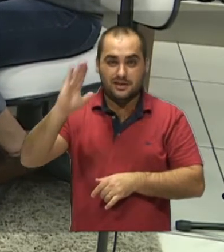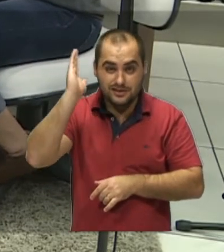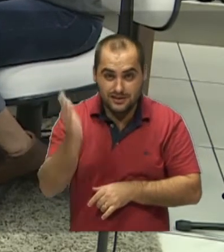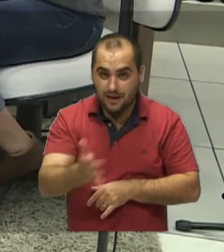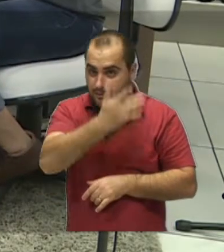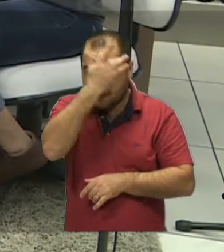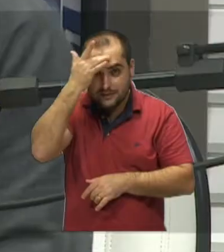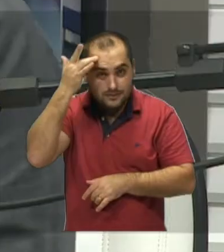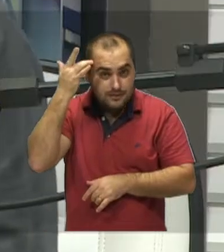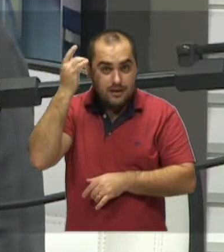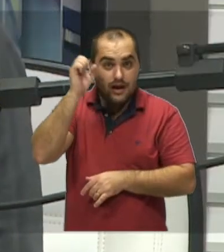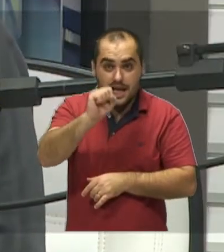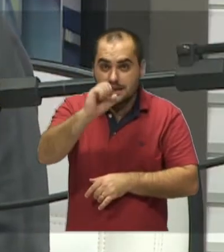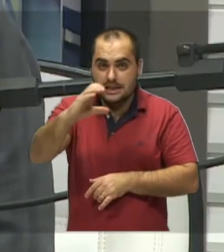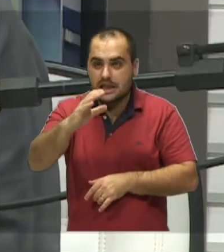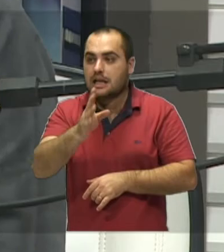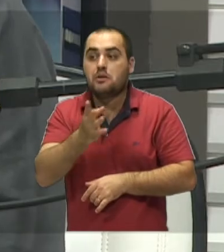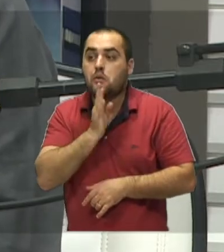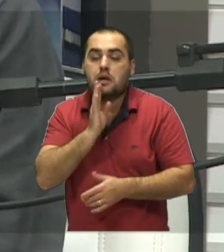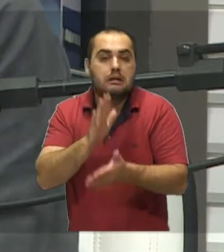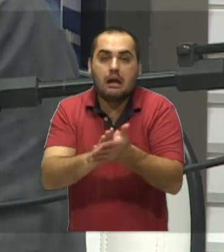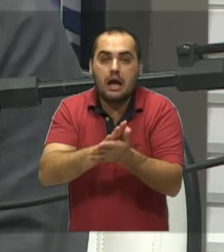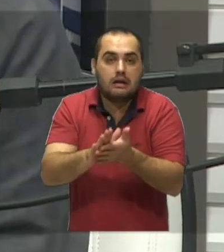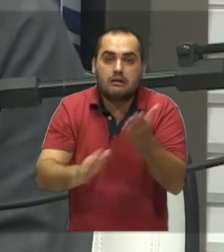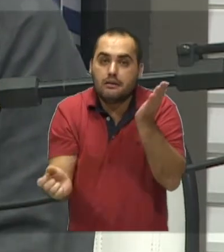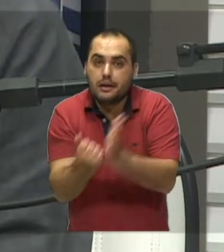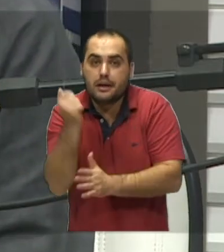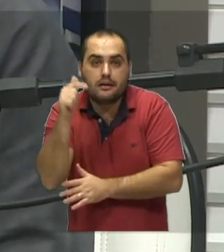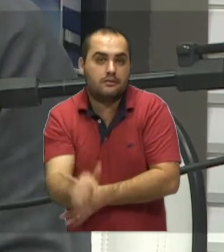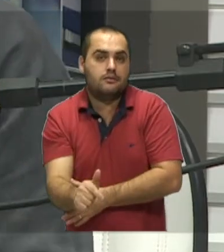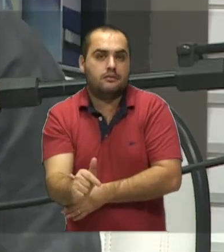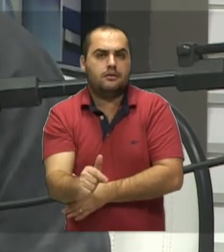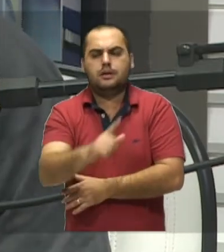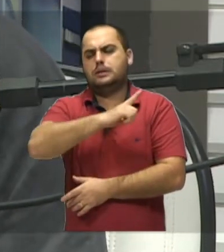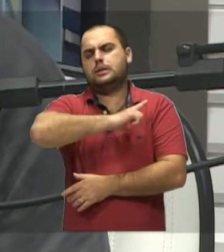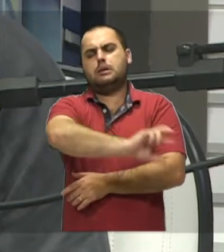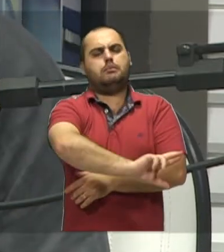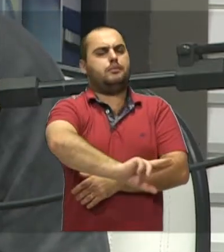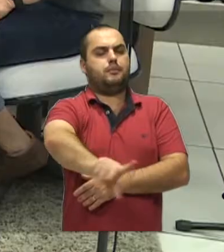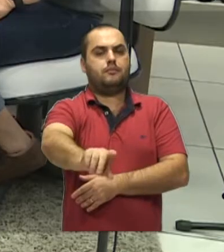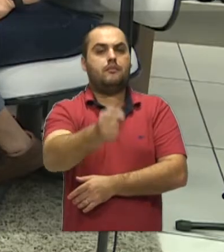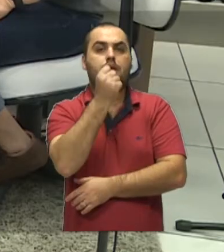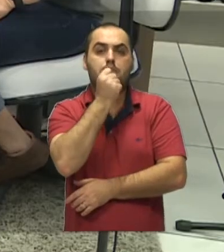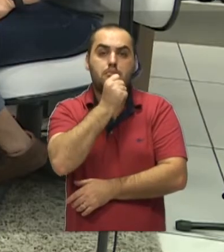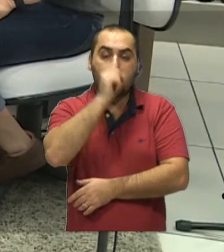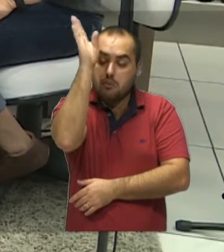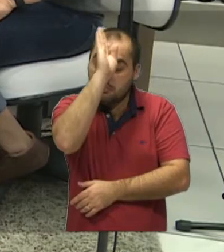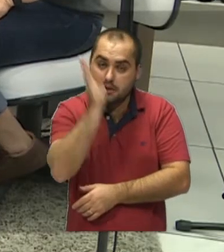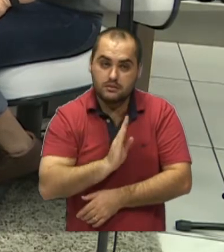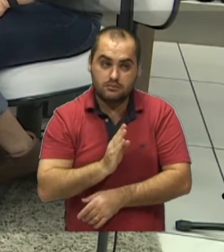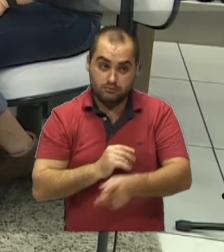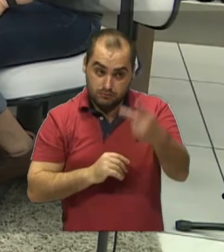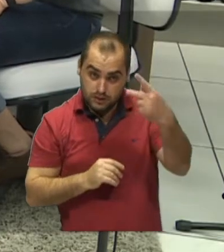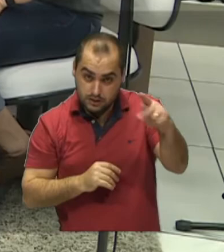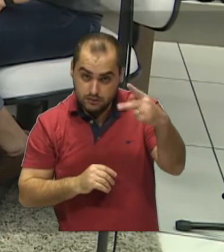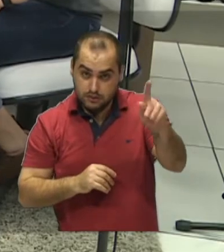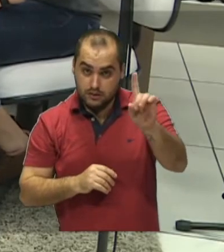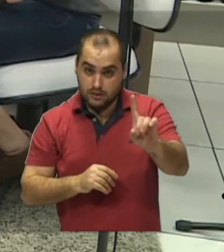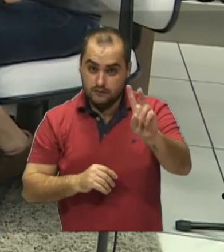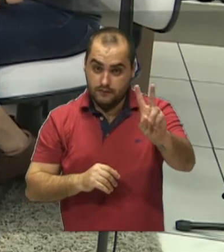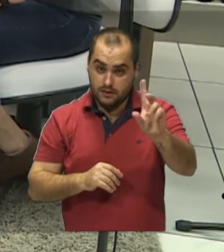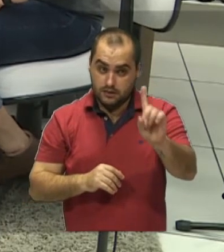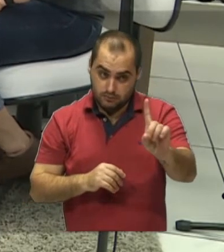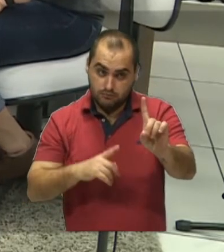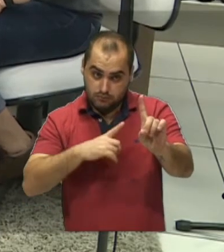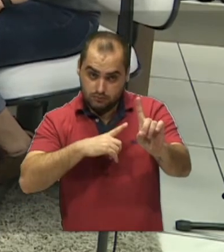Catarina muitas vezes não conhece o que é produzido aqui. E tem muita coisa produzida aqui, né? E que bom que está indo para todo o Brasil. Além dos seus DVDs que também passam, não